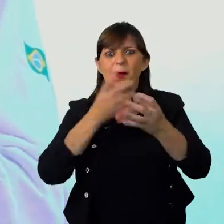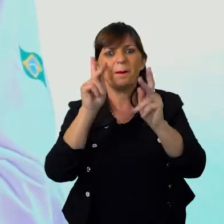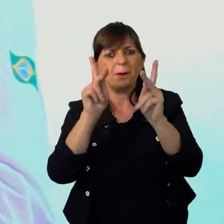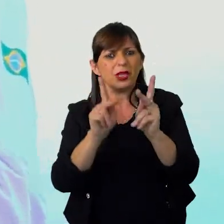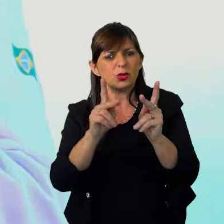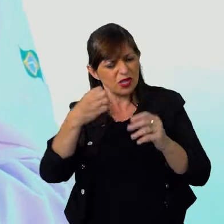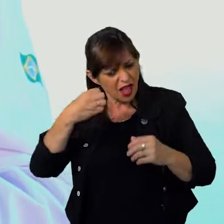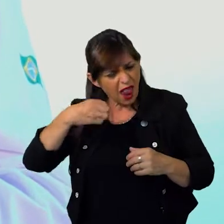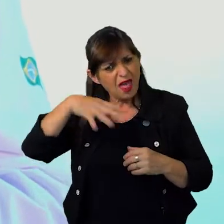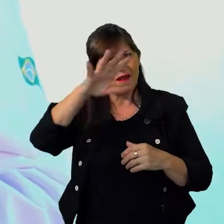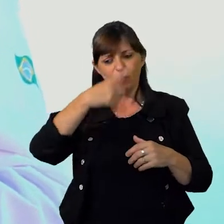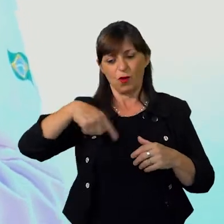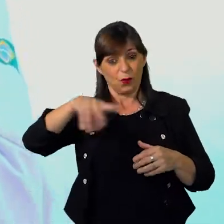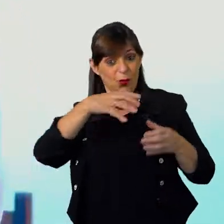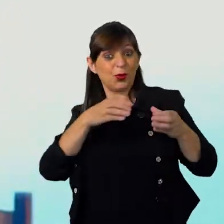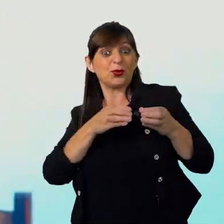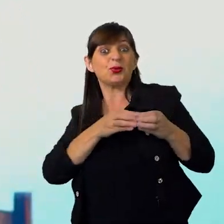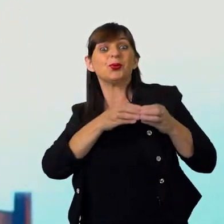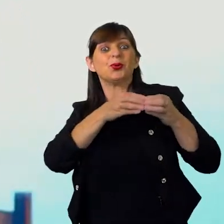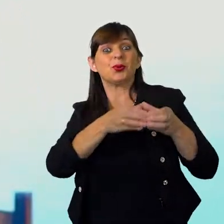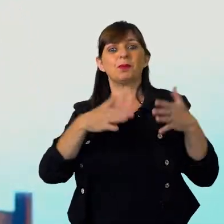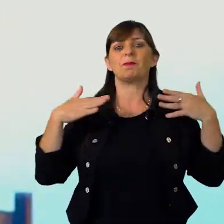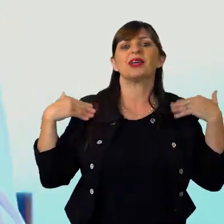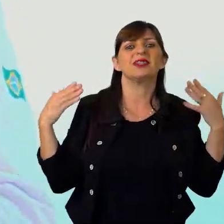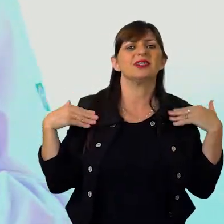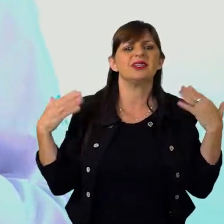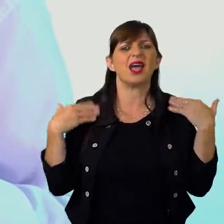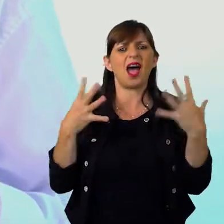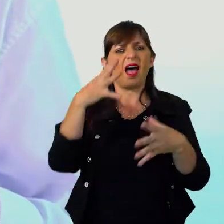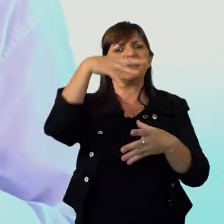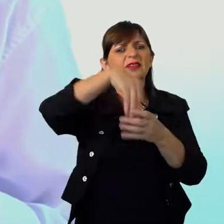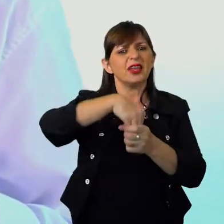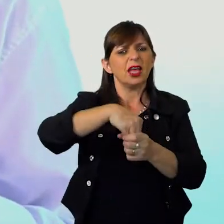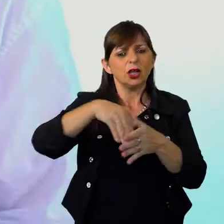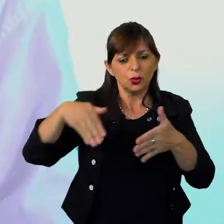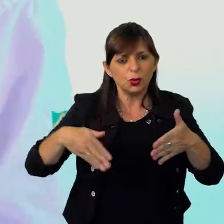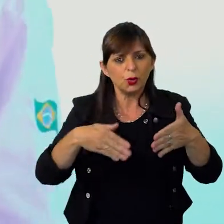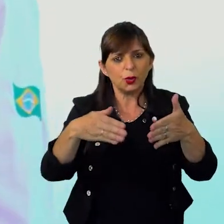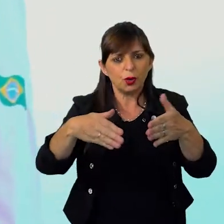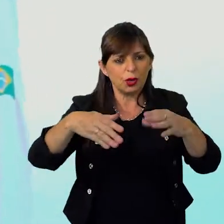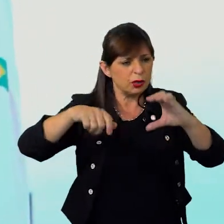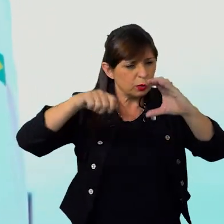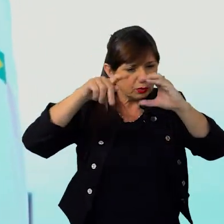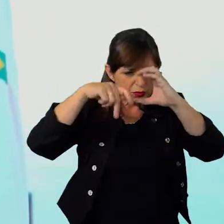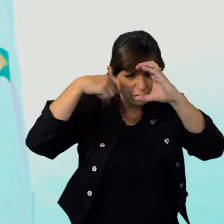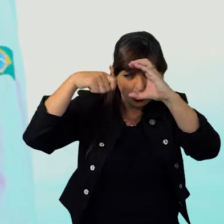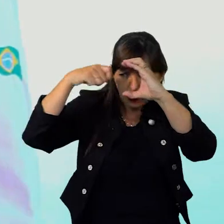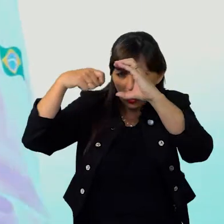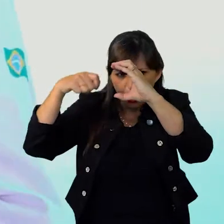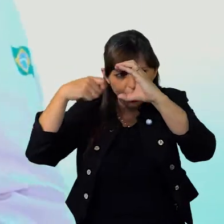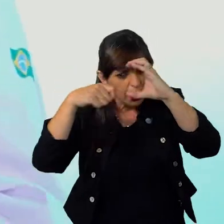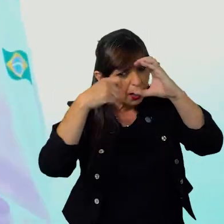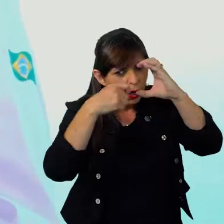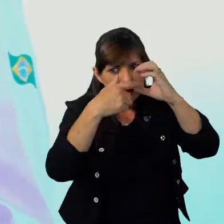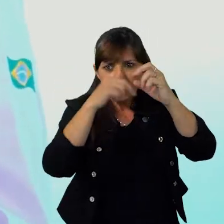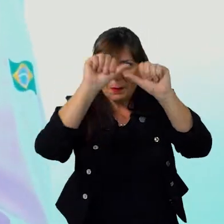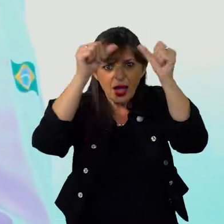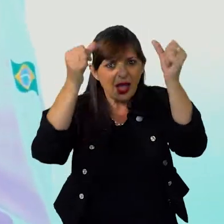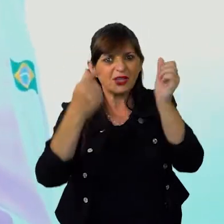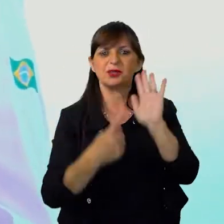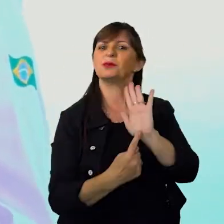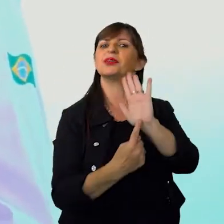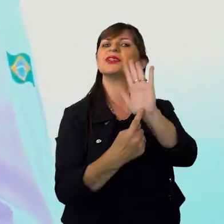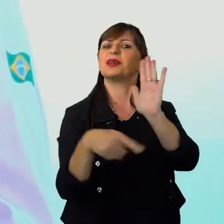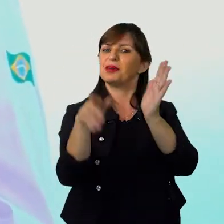levou passear passear não filmar dentro do Rio e para nós foi um passeio também né então nós queremos agradecer